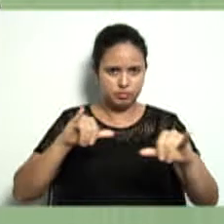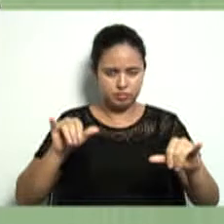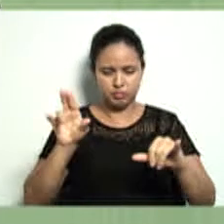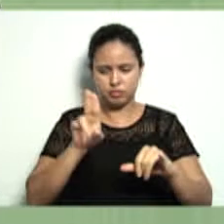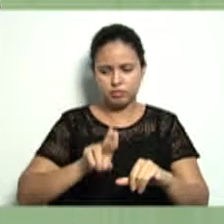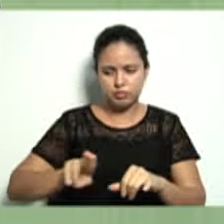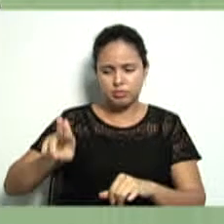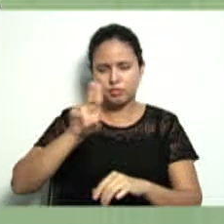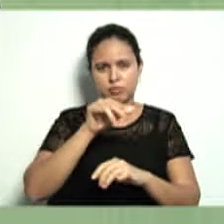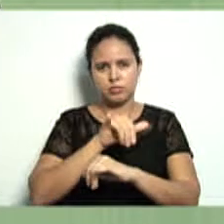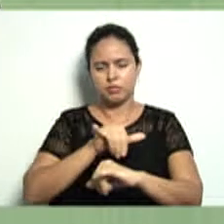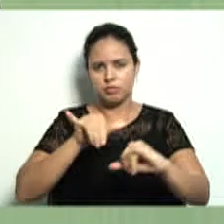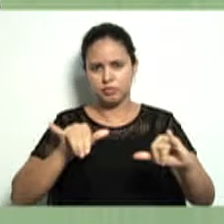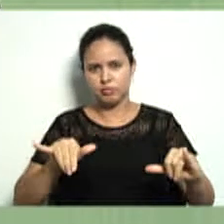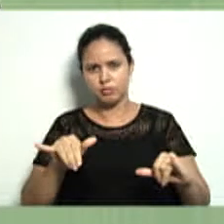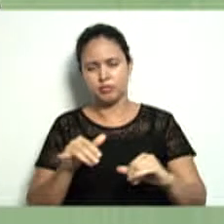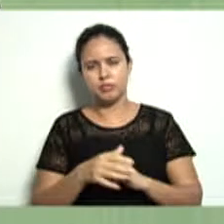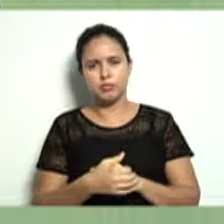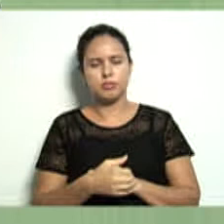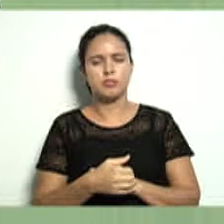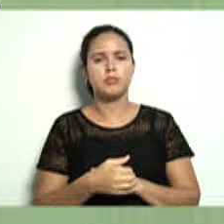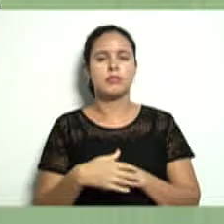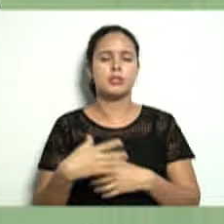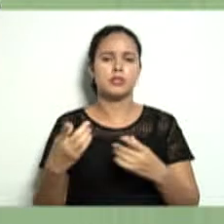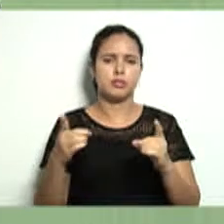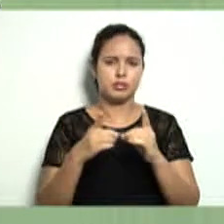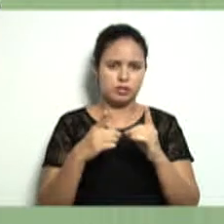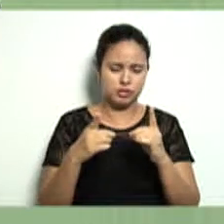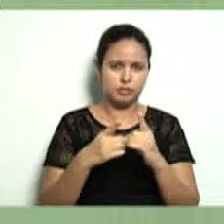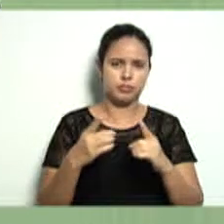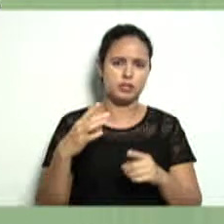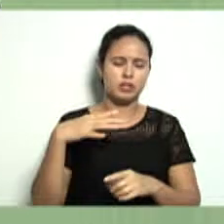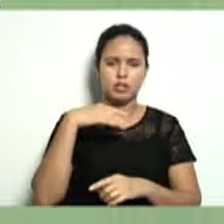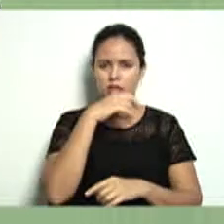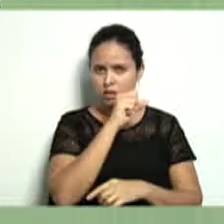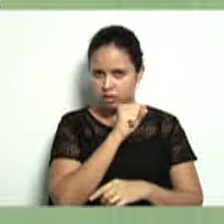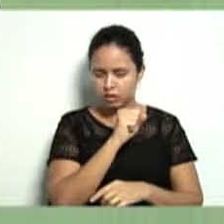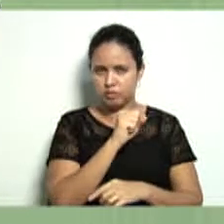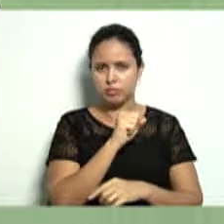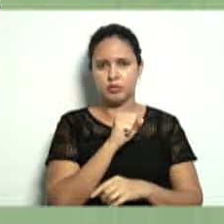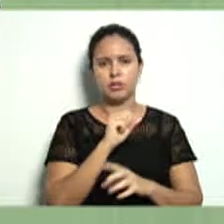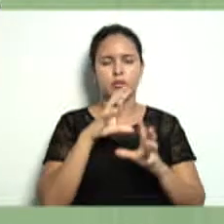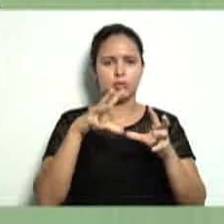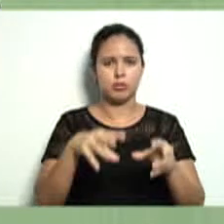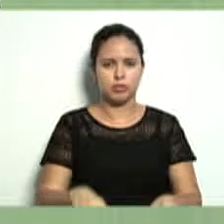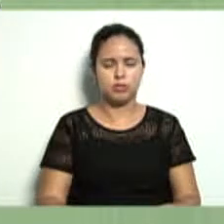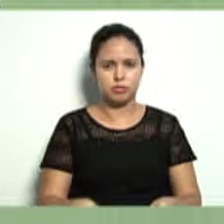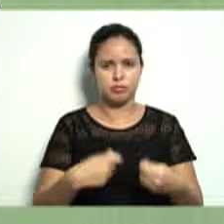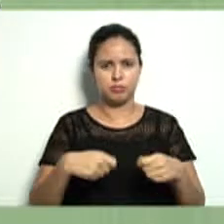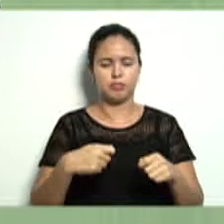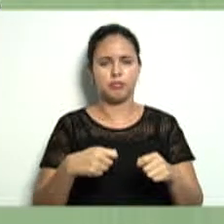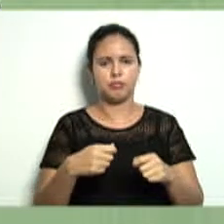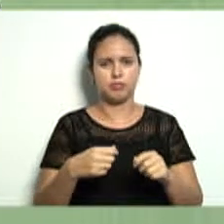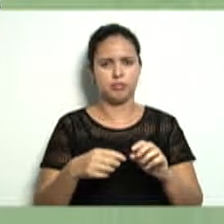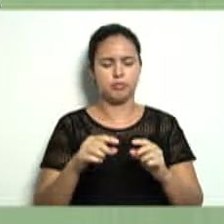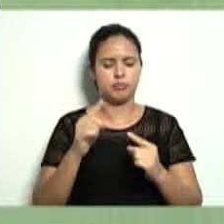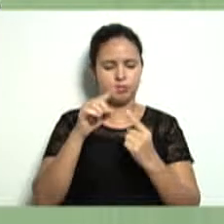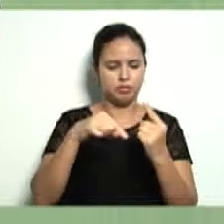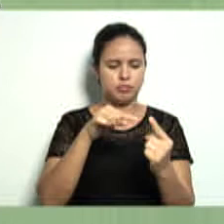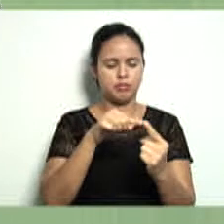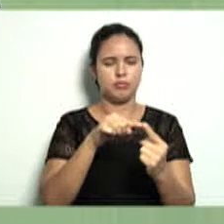dessas informações. A dinâmica é muito rápida no trabalho em equipe. Todos têm que estar afinados